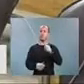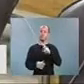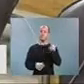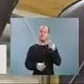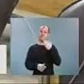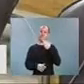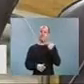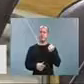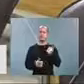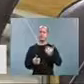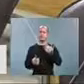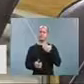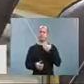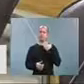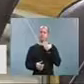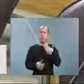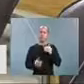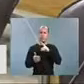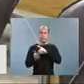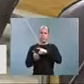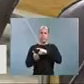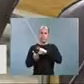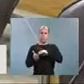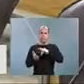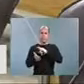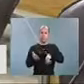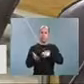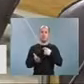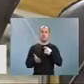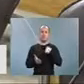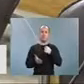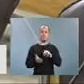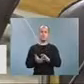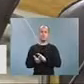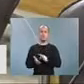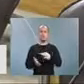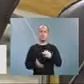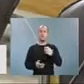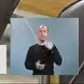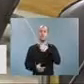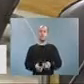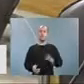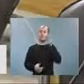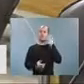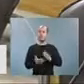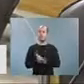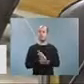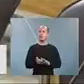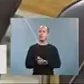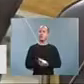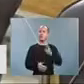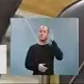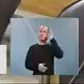e o governo não toma providência nenhuma. Eu imagino o que é que os